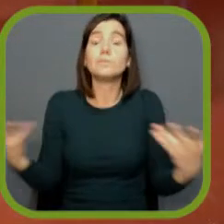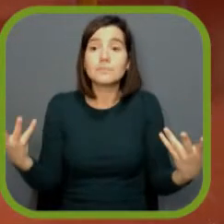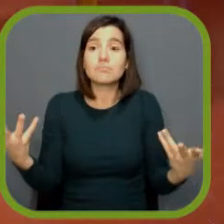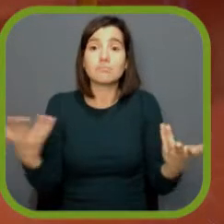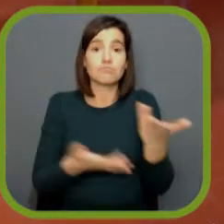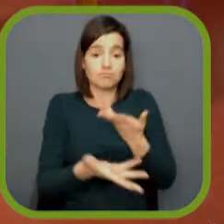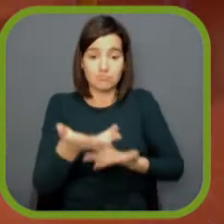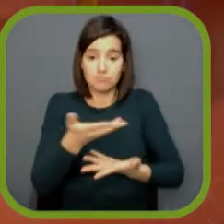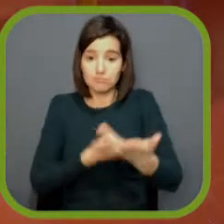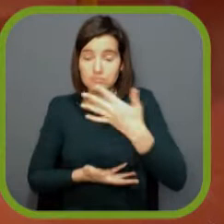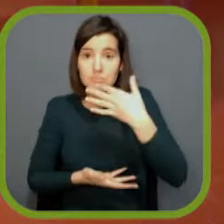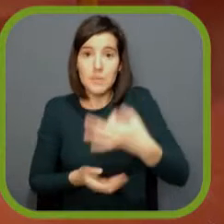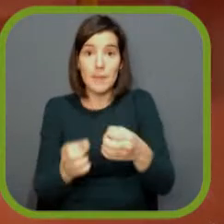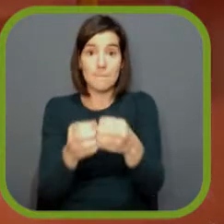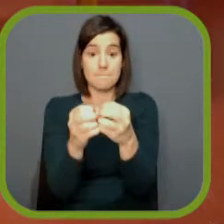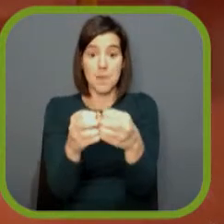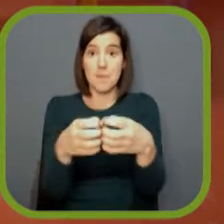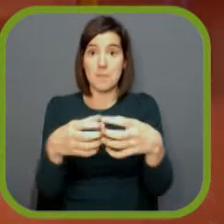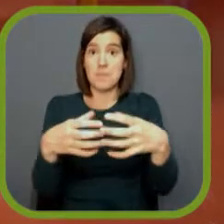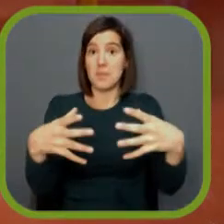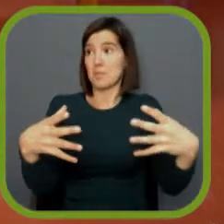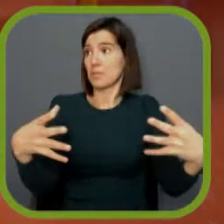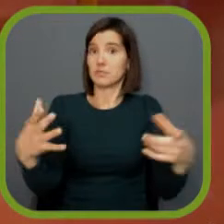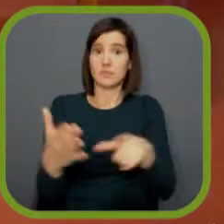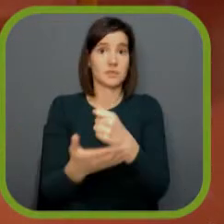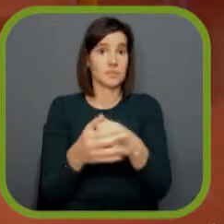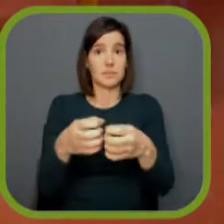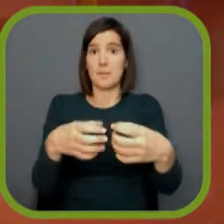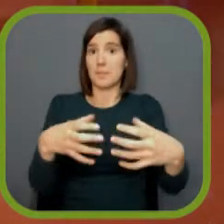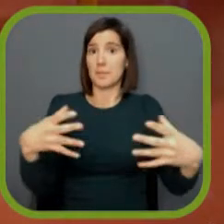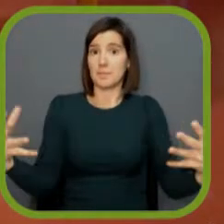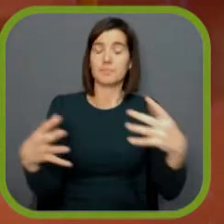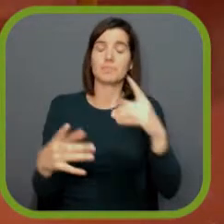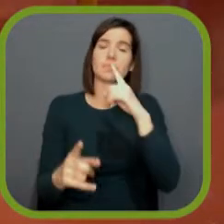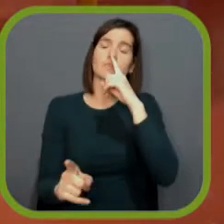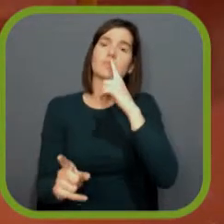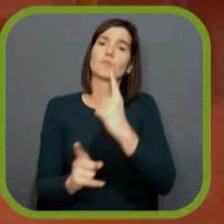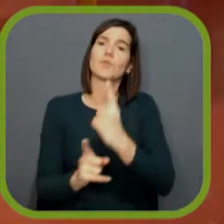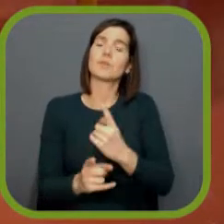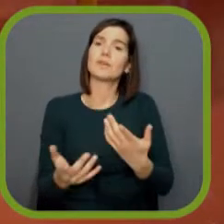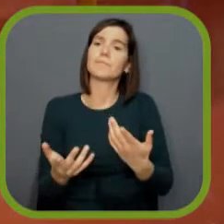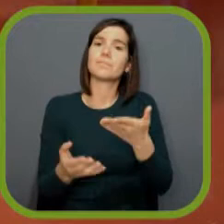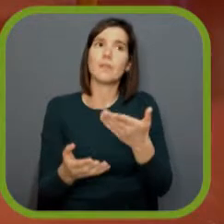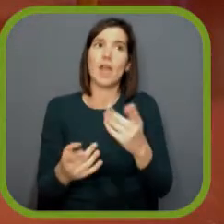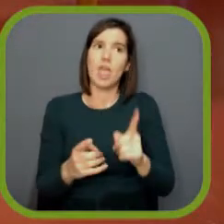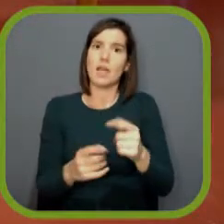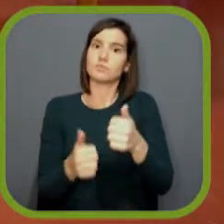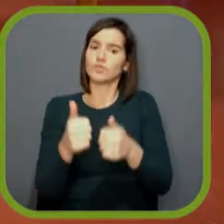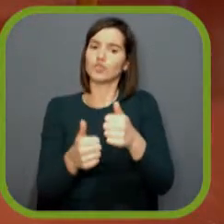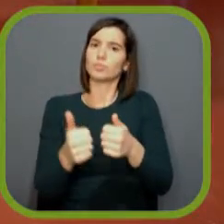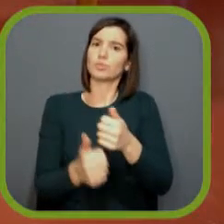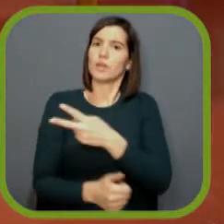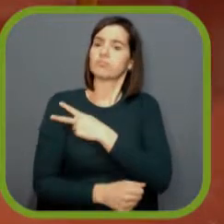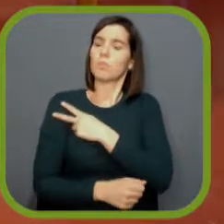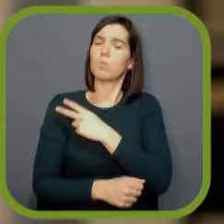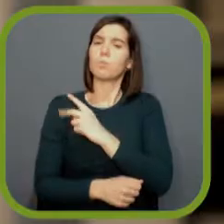com troca absoluta, em dilatação, não é? Em que ao mesmo tempo é um espaço de disputa